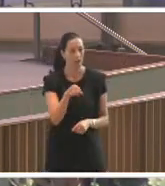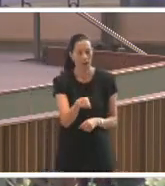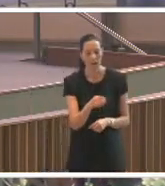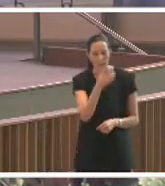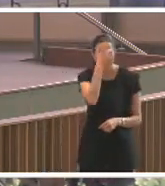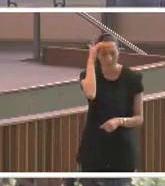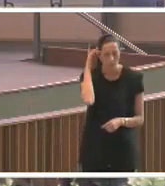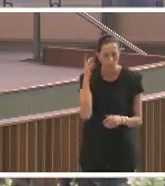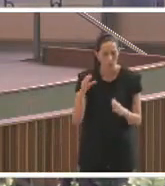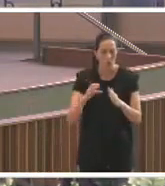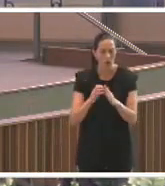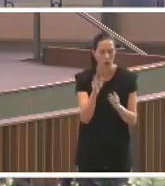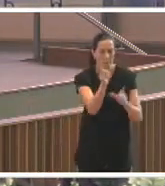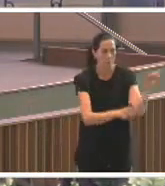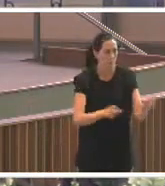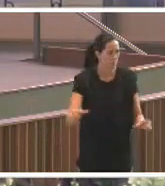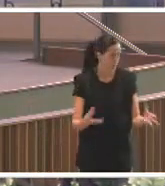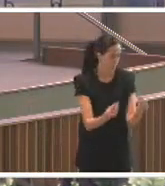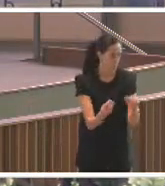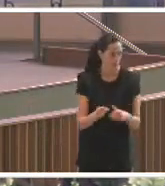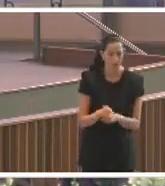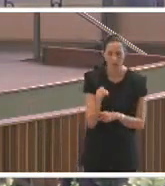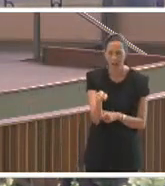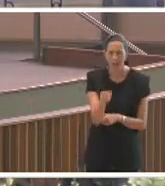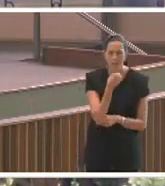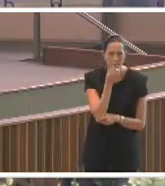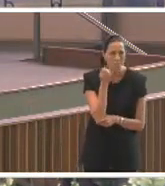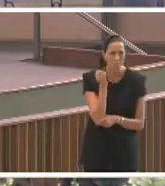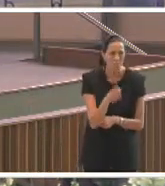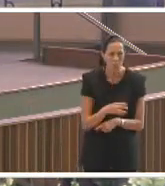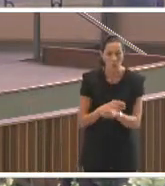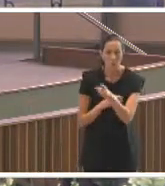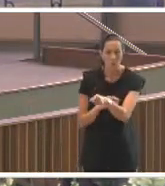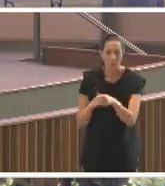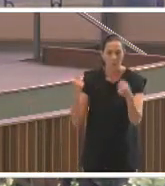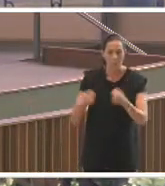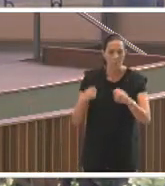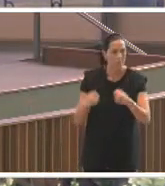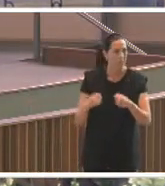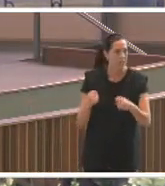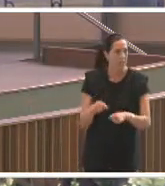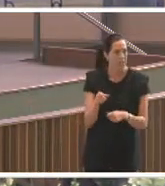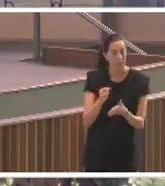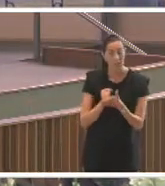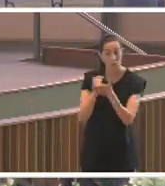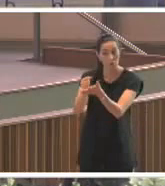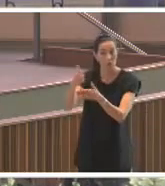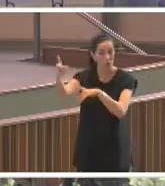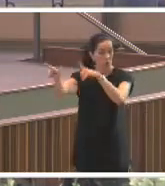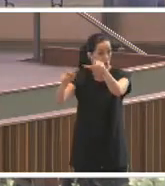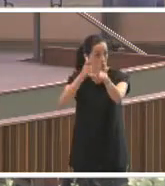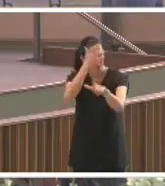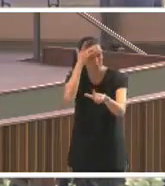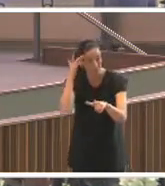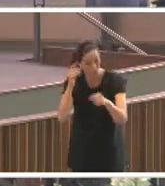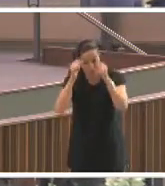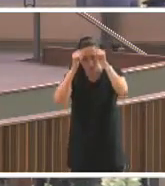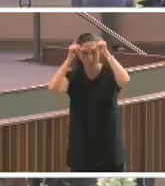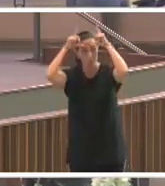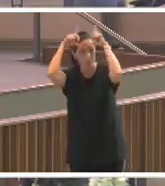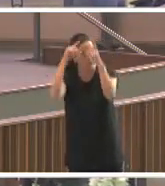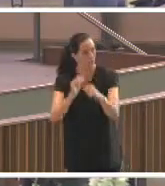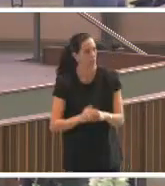novo líder, para ser um discipulador, eu quero dizer que você está sendo um péssimo líder, porque você não está ajudando essa pessoa a